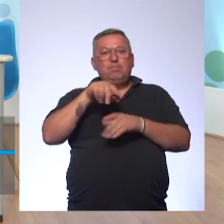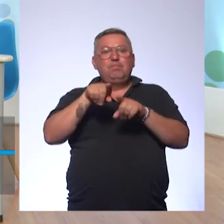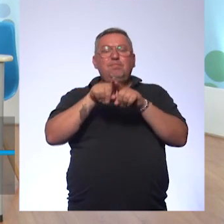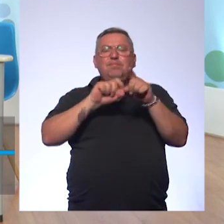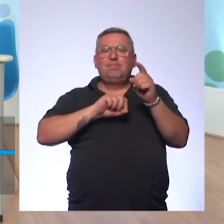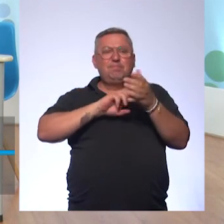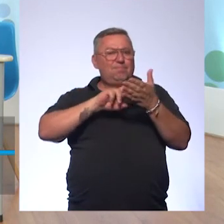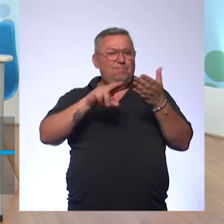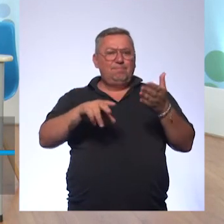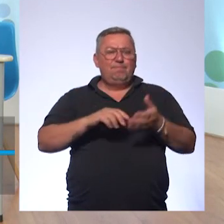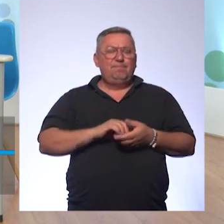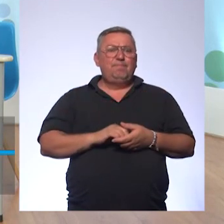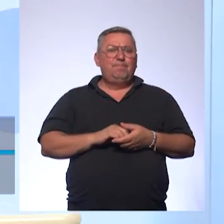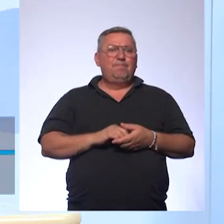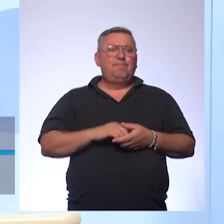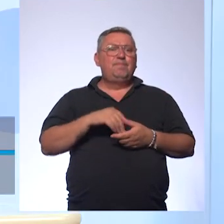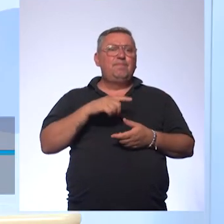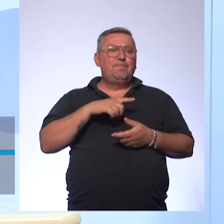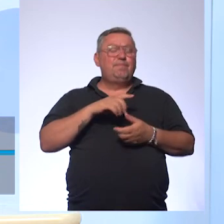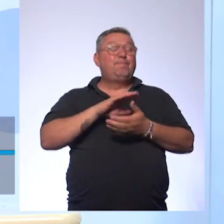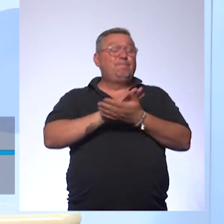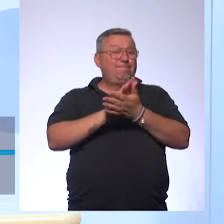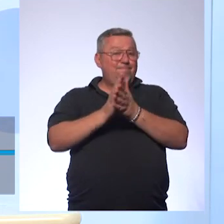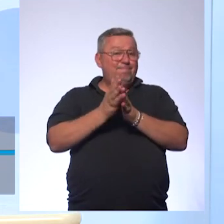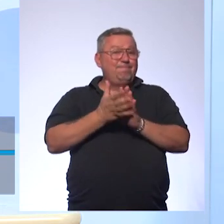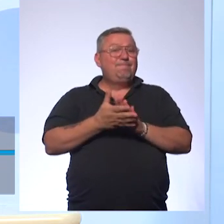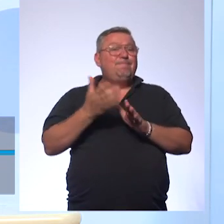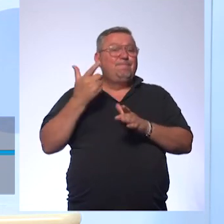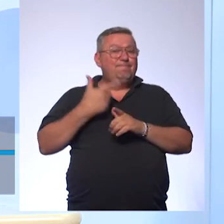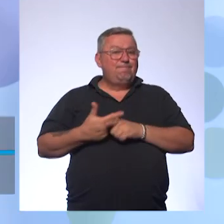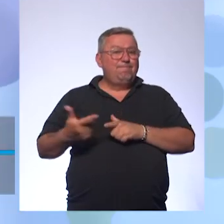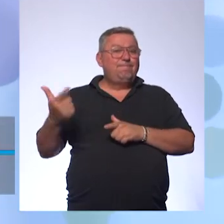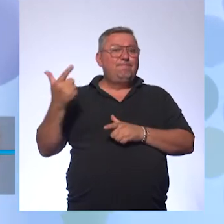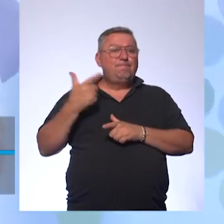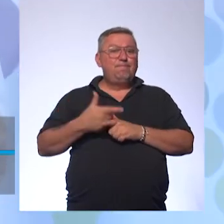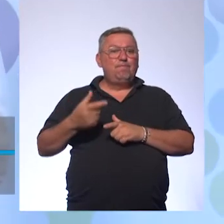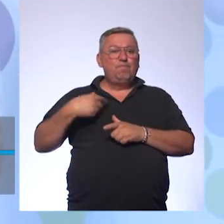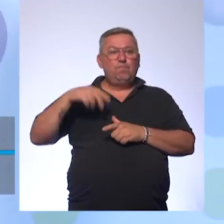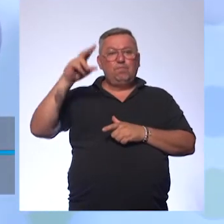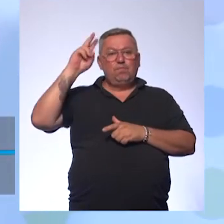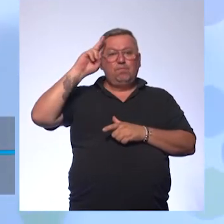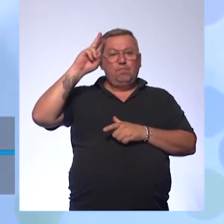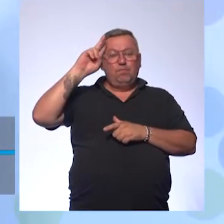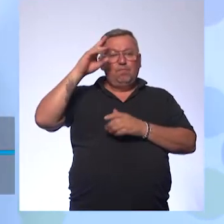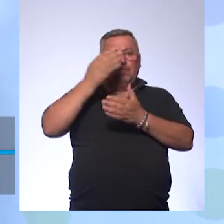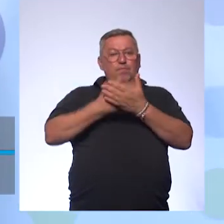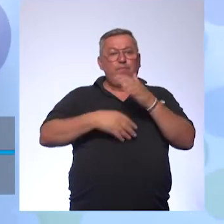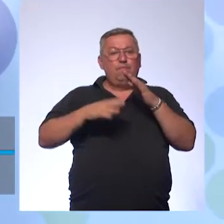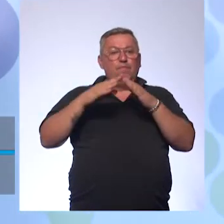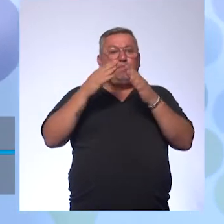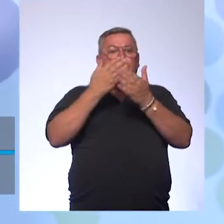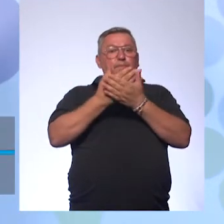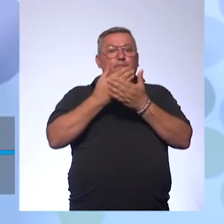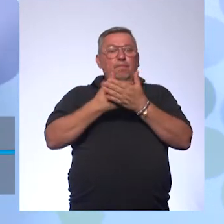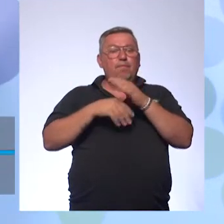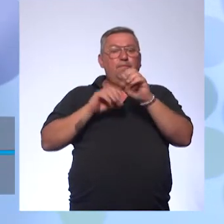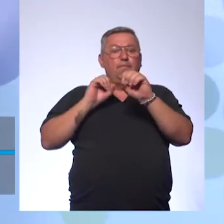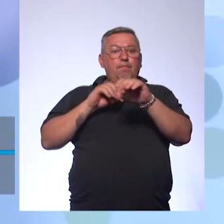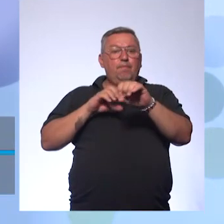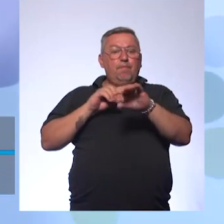experiência e fazer essa reflexão, né? Quantos fatores uma árvore derrubada acabam dando